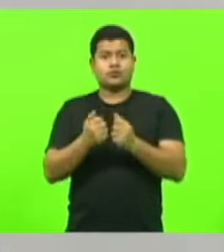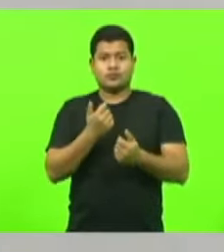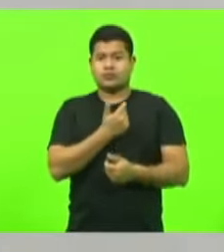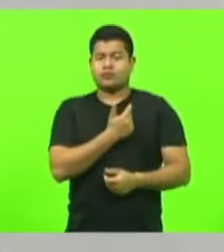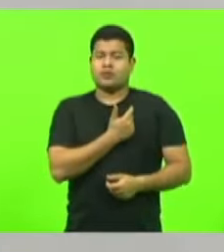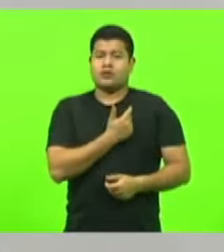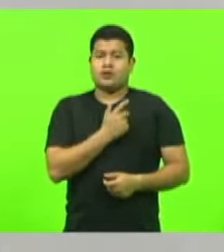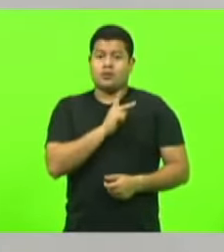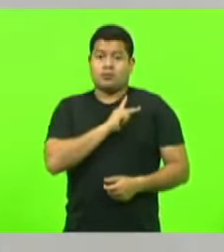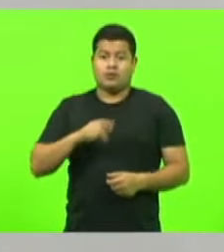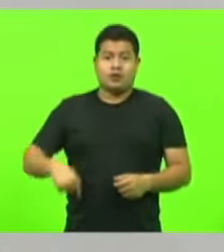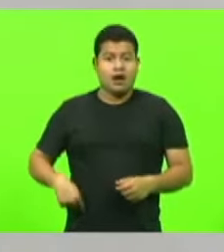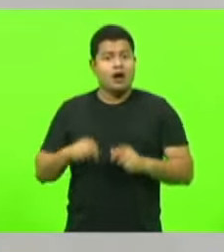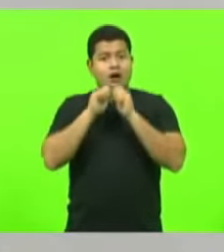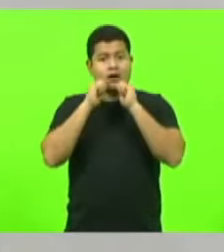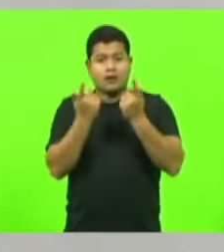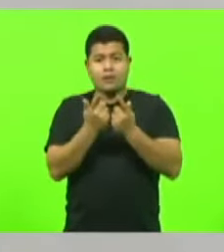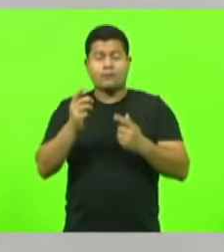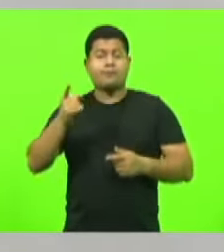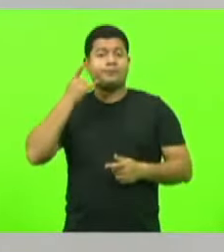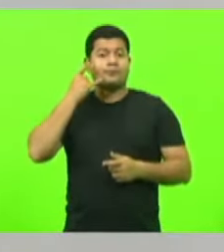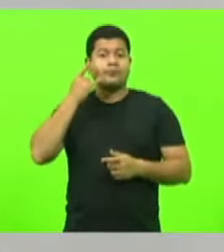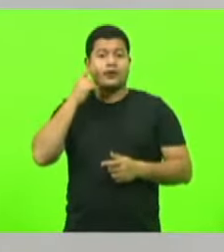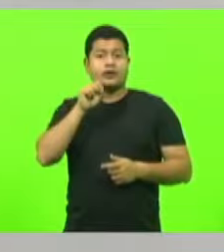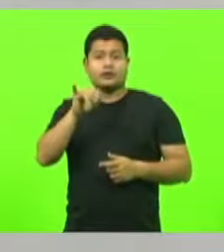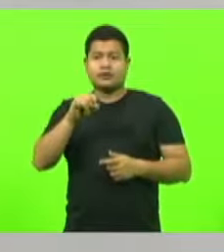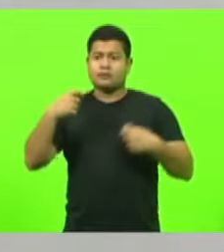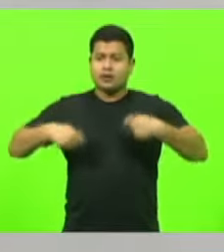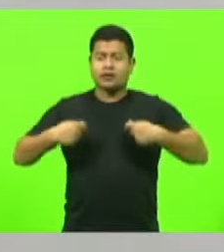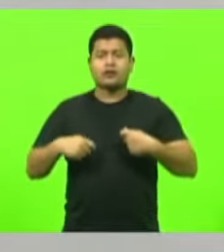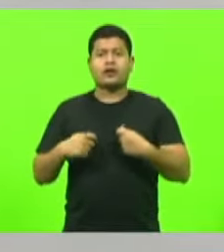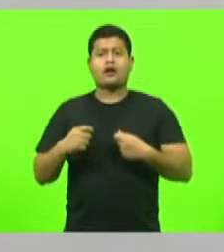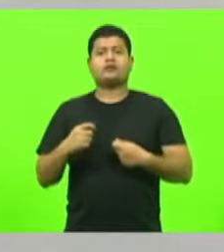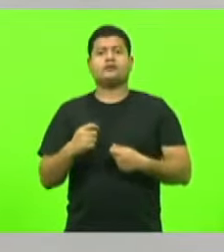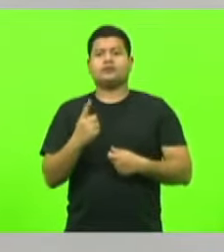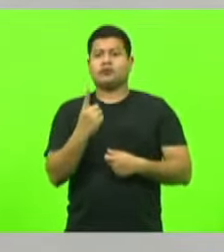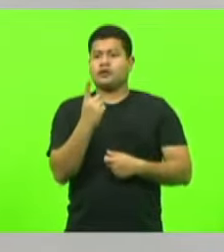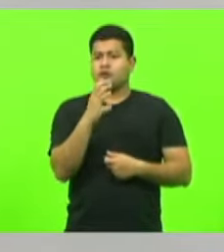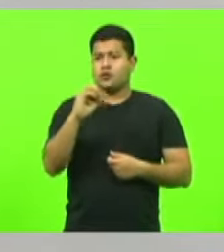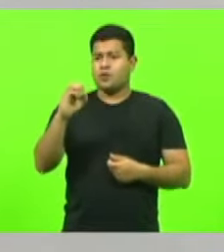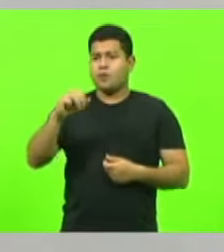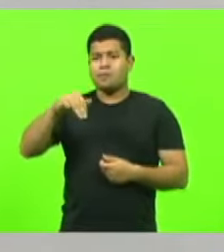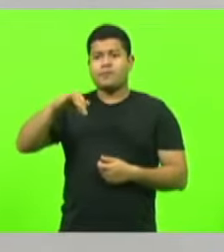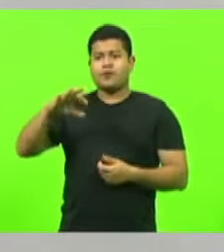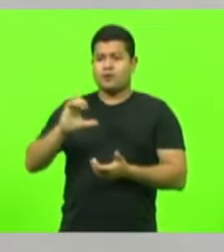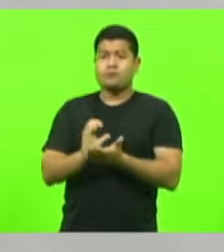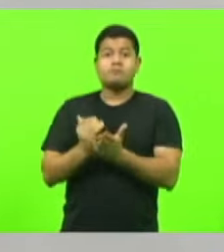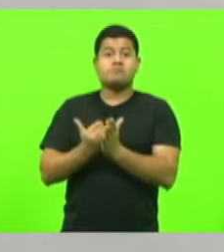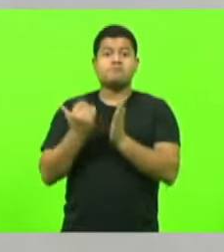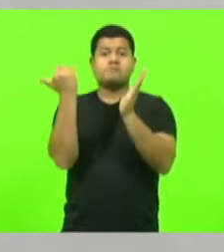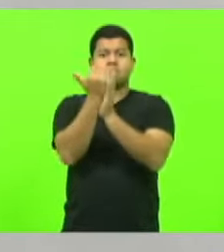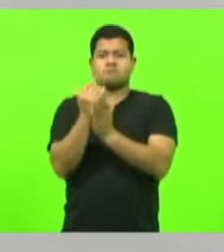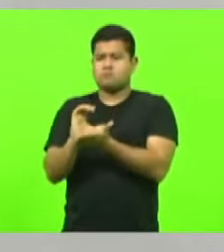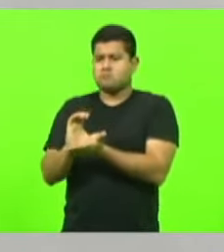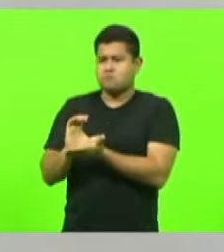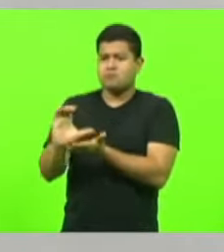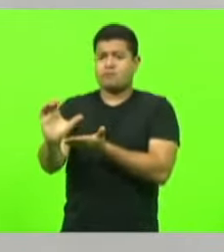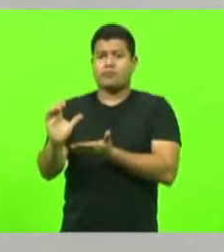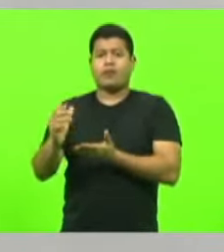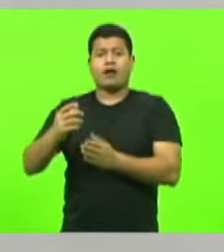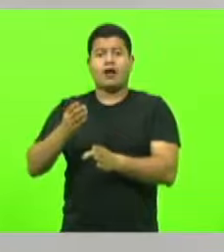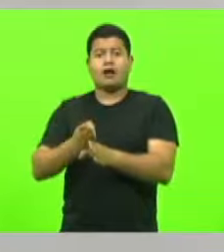de Nadal, se for necessário, ele bota mais 50 milhões no lote 3 e mais 50 milhões no lote 4